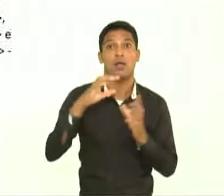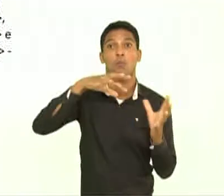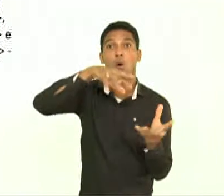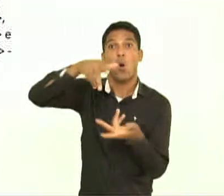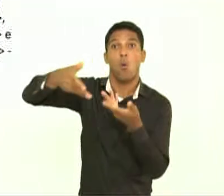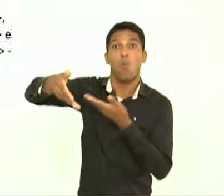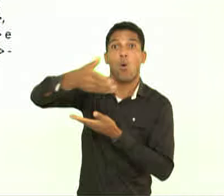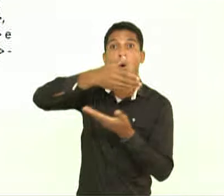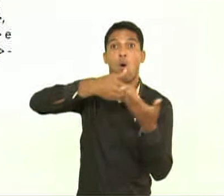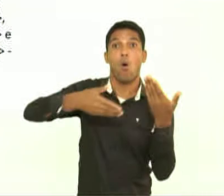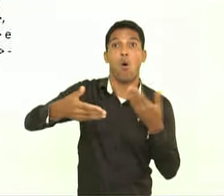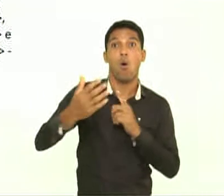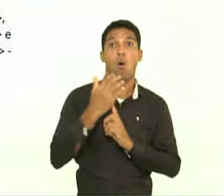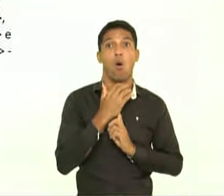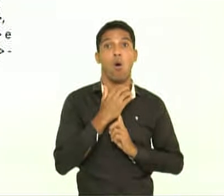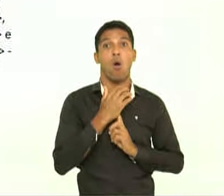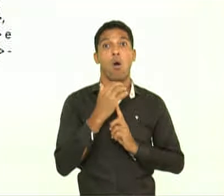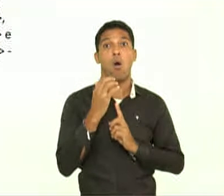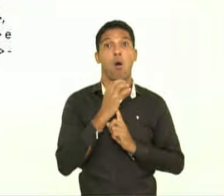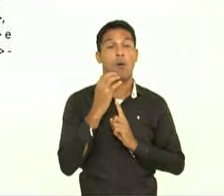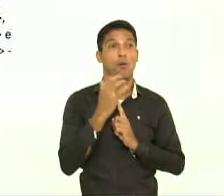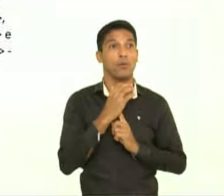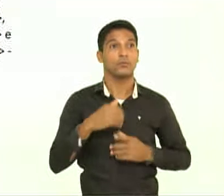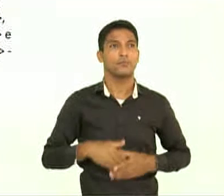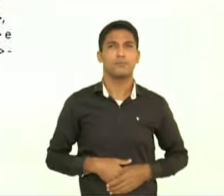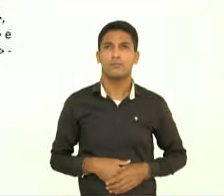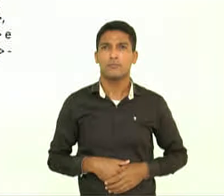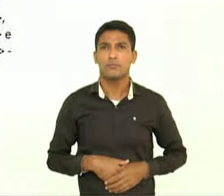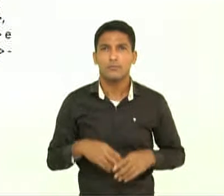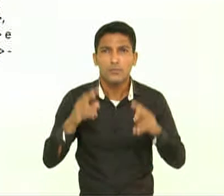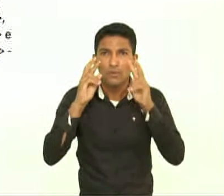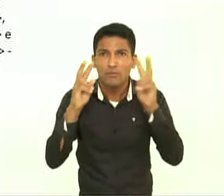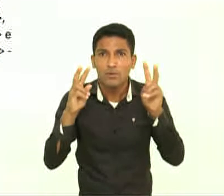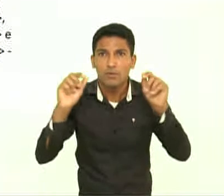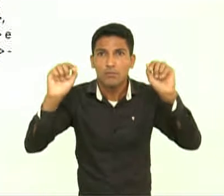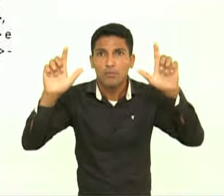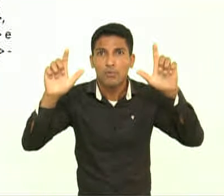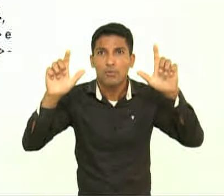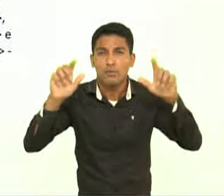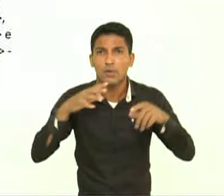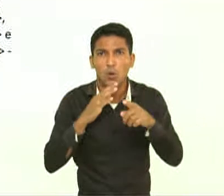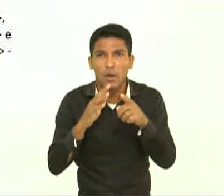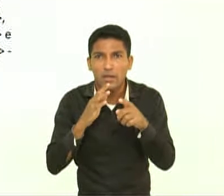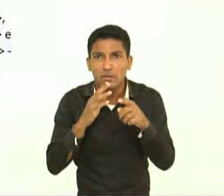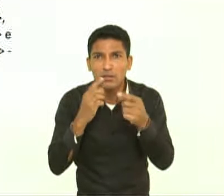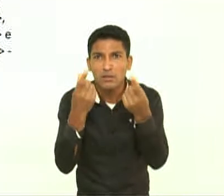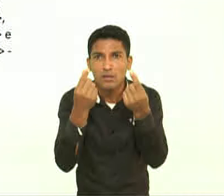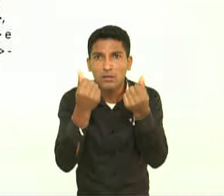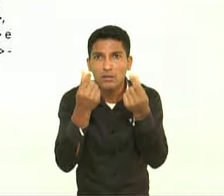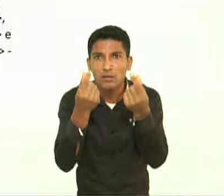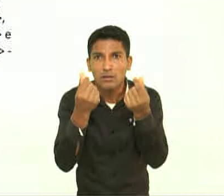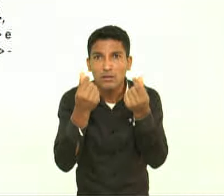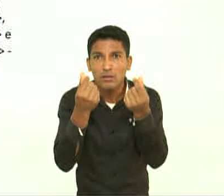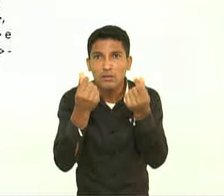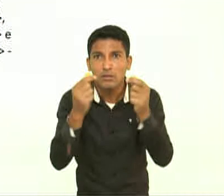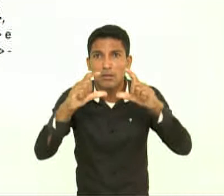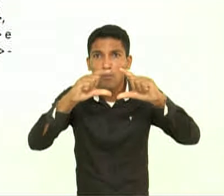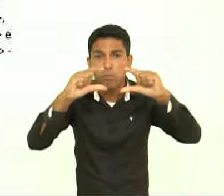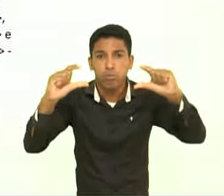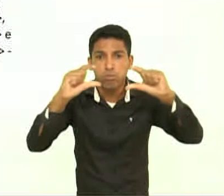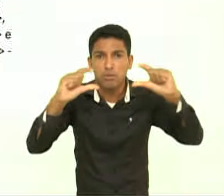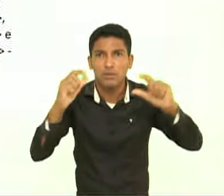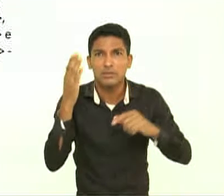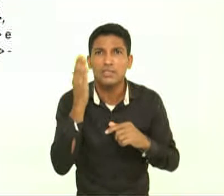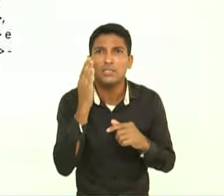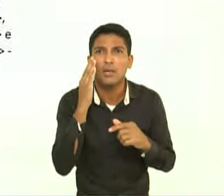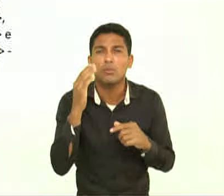começar, essas imagens aí na sua tela, você conhece essas cédulas? Sabe de onde elas são? Dê uma